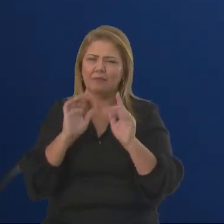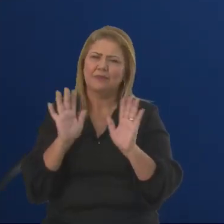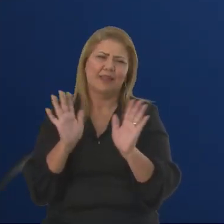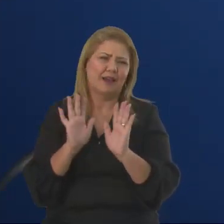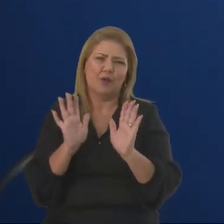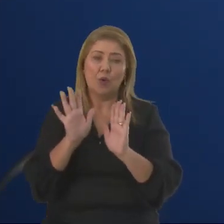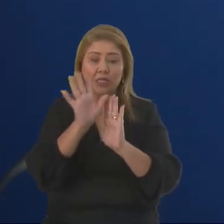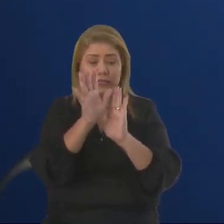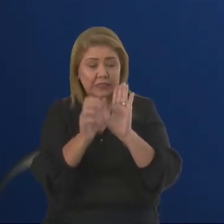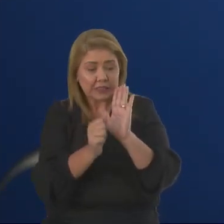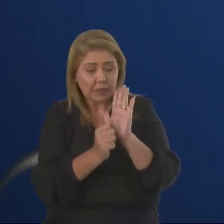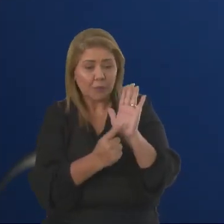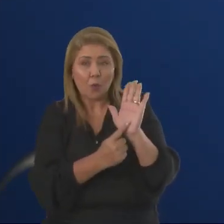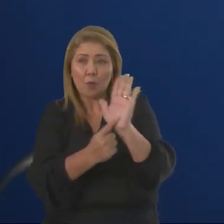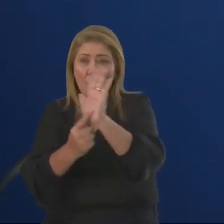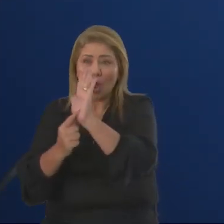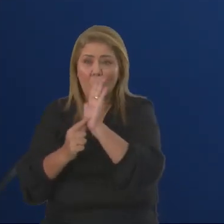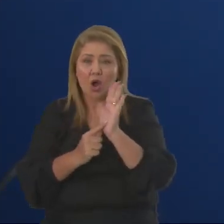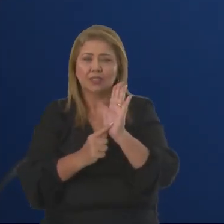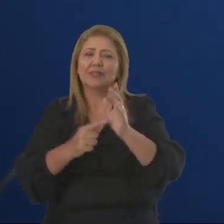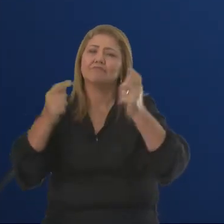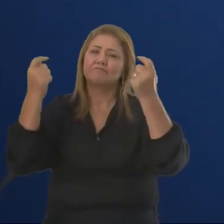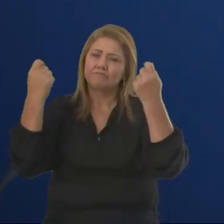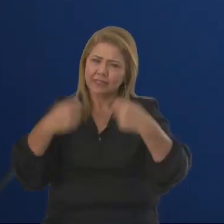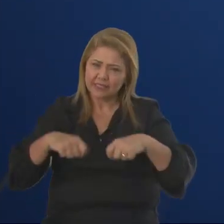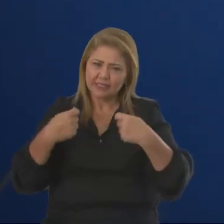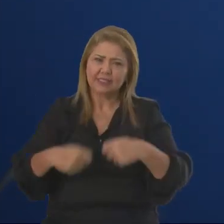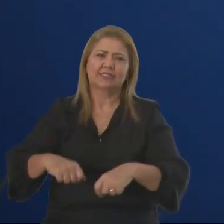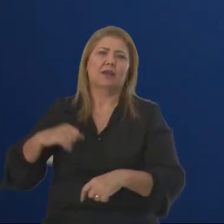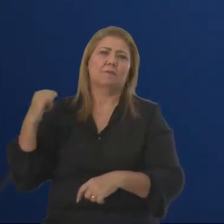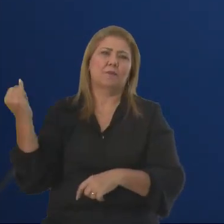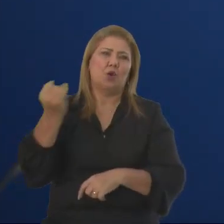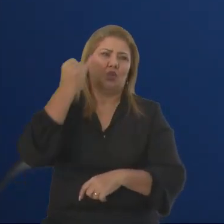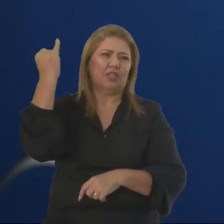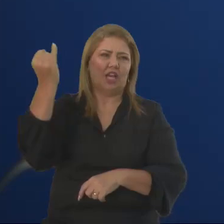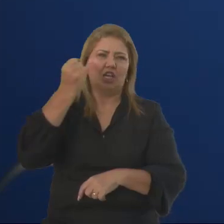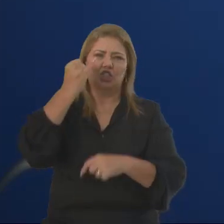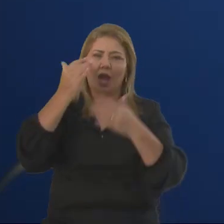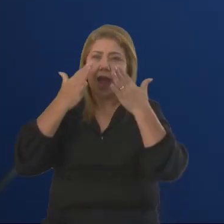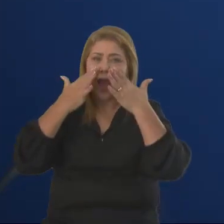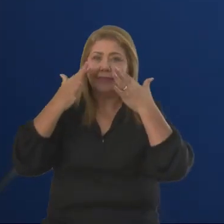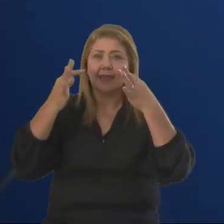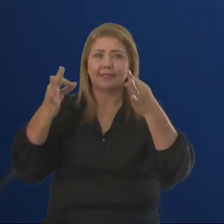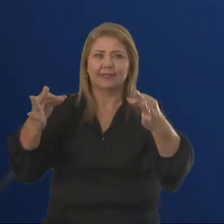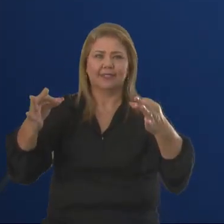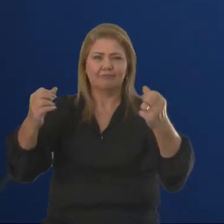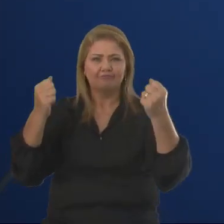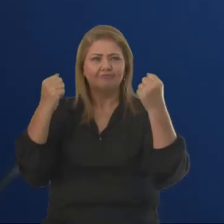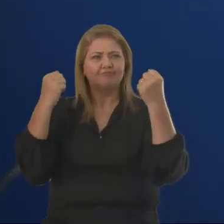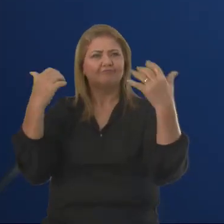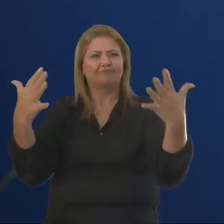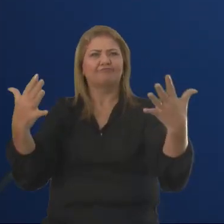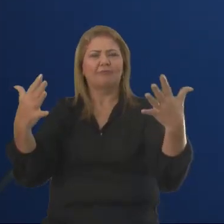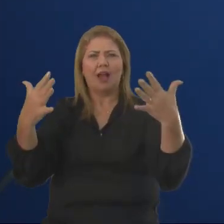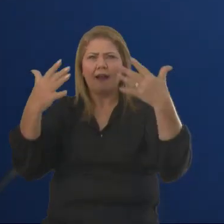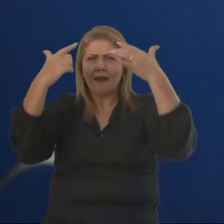símbolos necessários, né, muito importantes, para nos chamar mesmo a essa